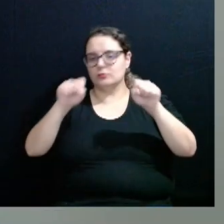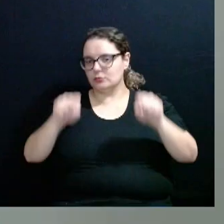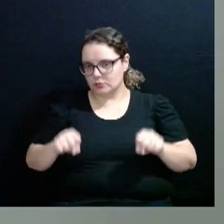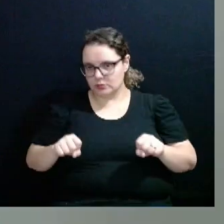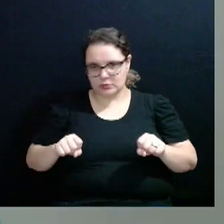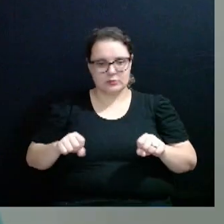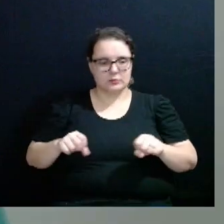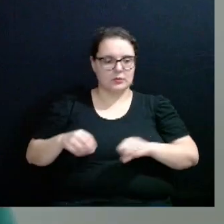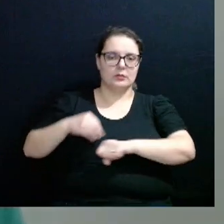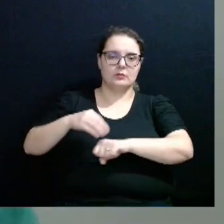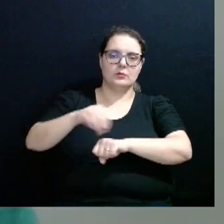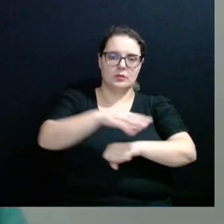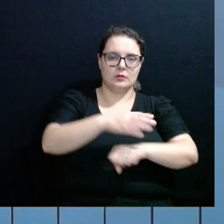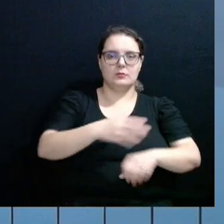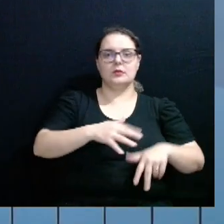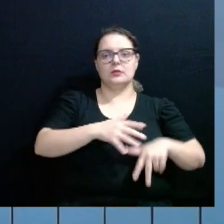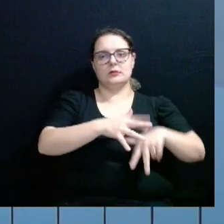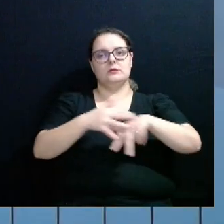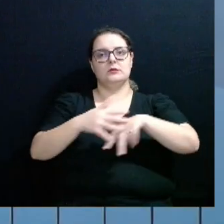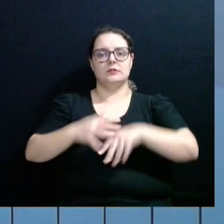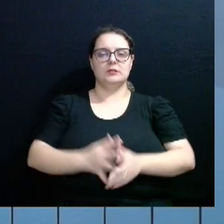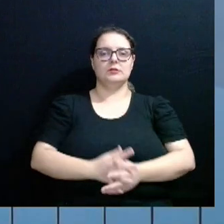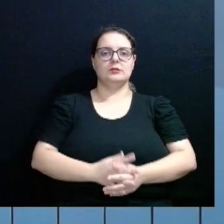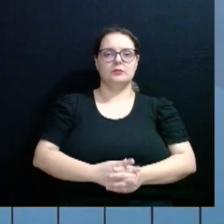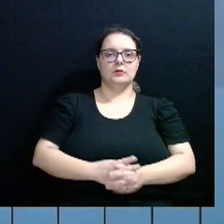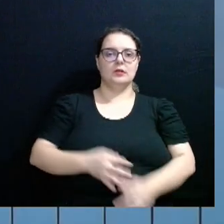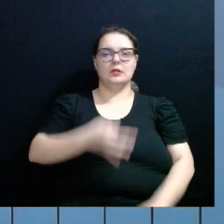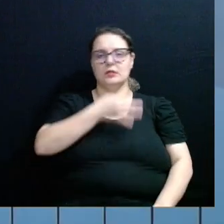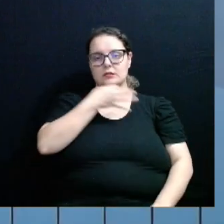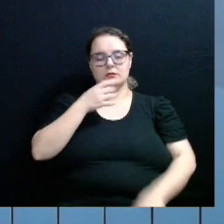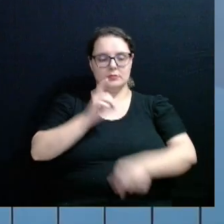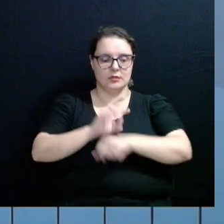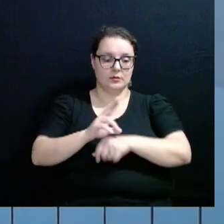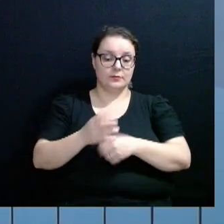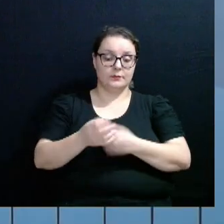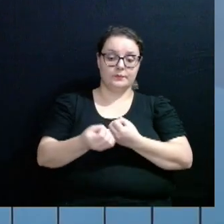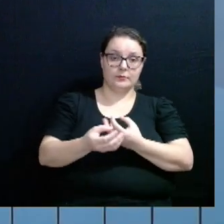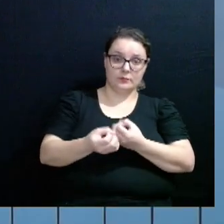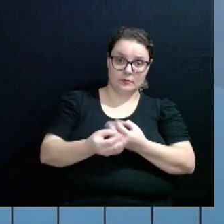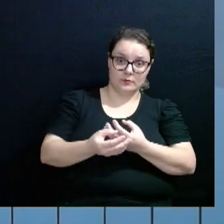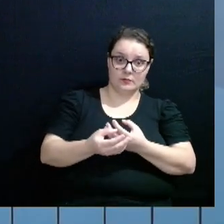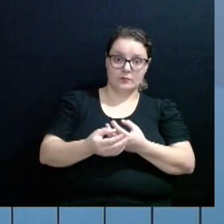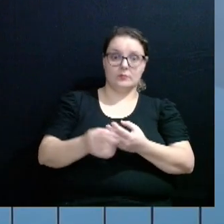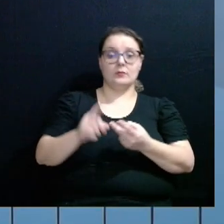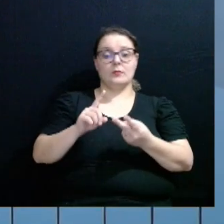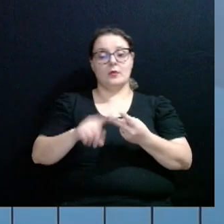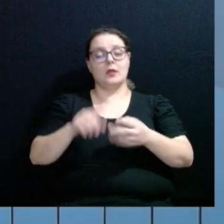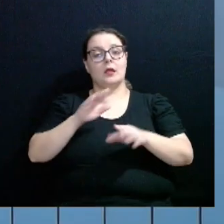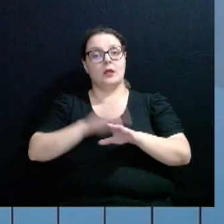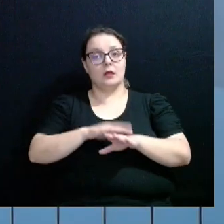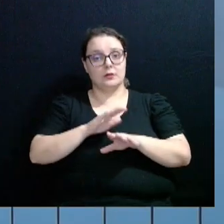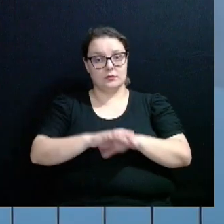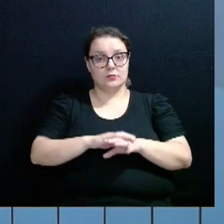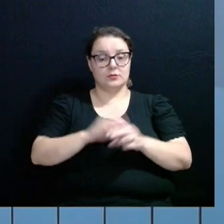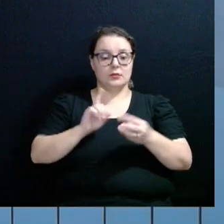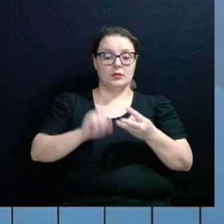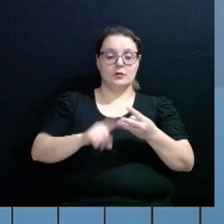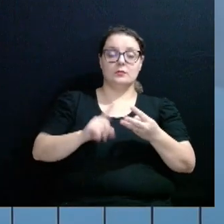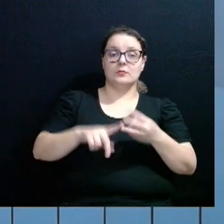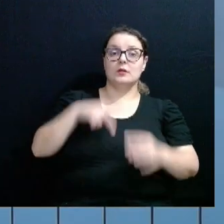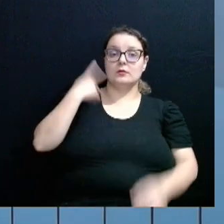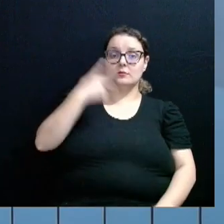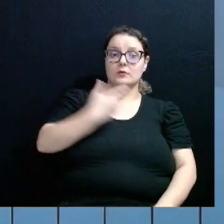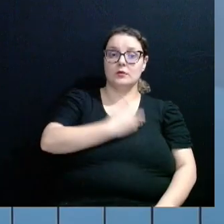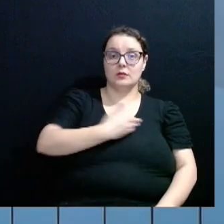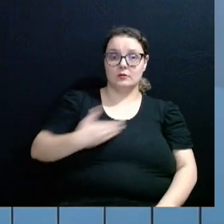esses pacientes. Excelente, doutora. A informação, a ação, as políticas públicas e a conexão